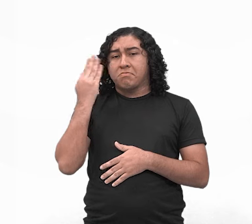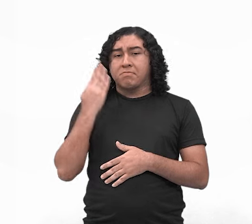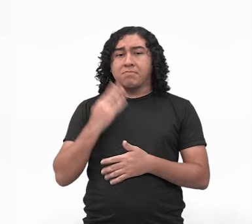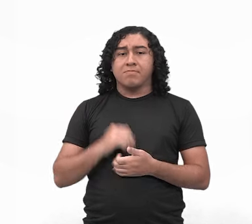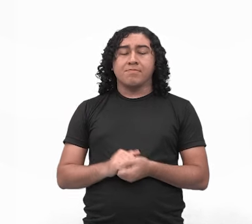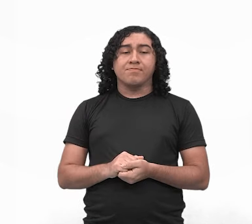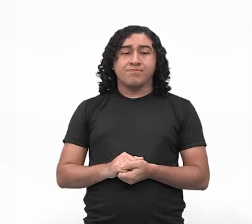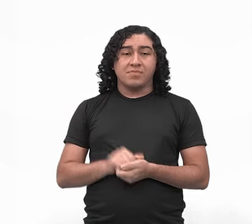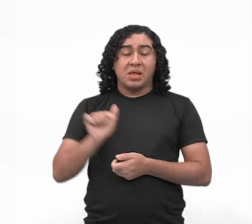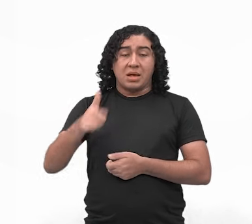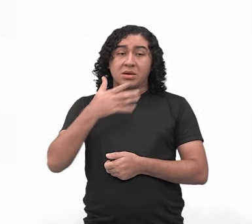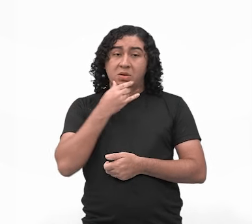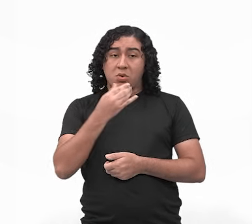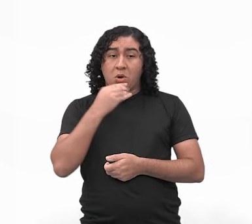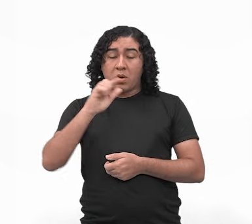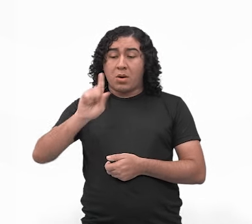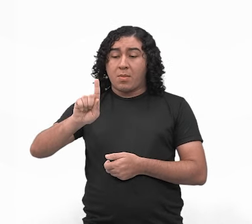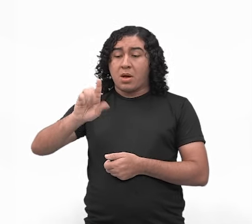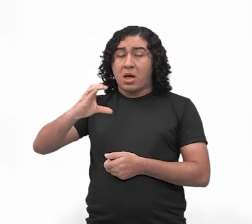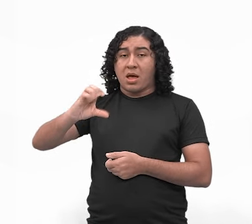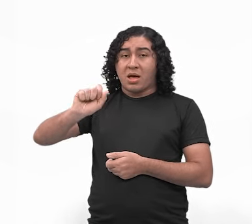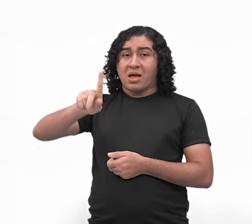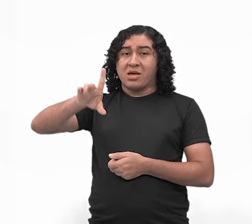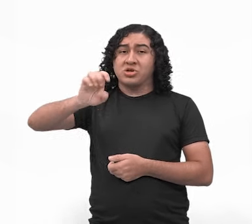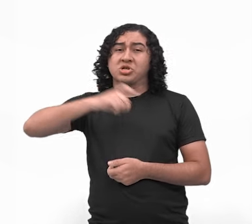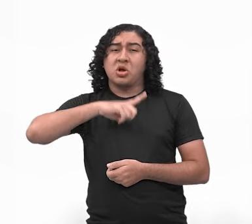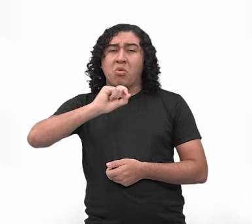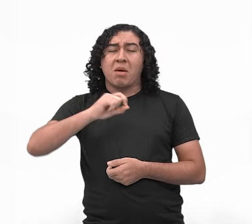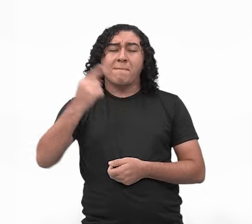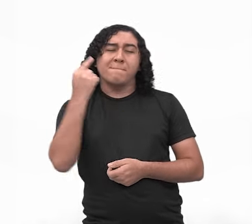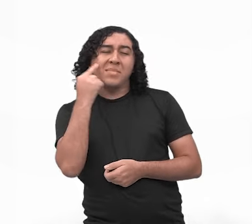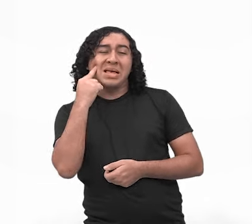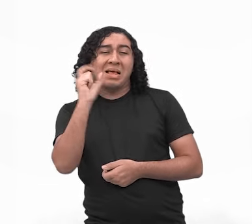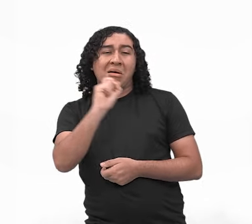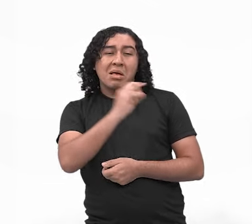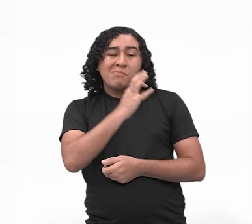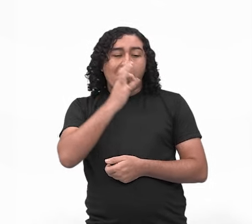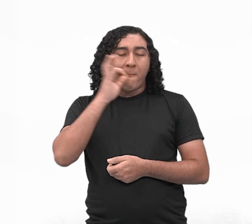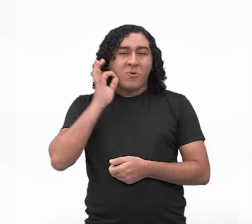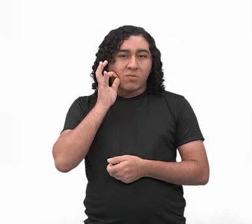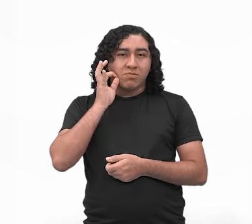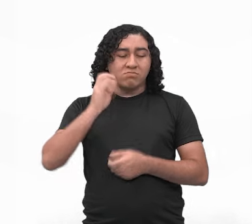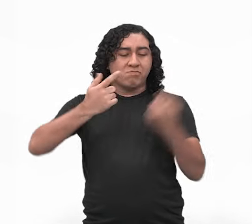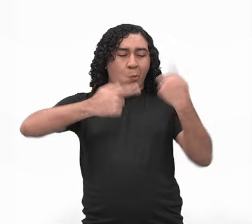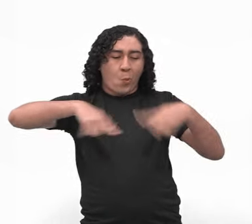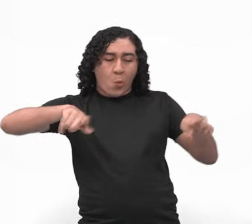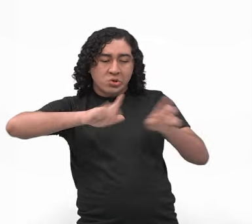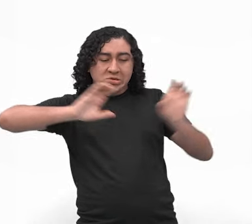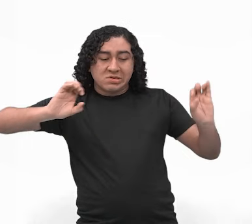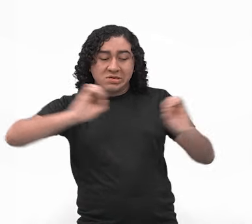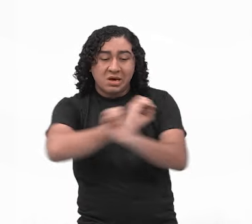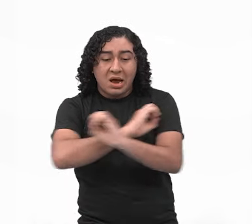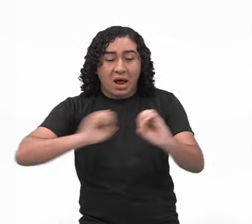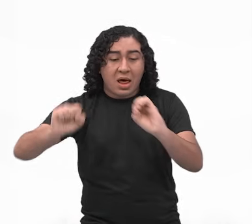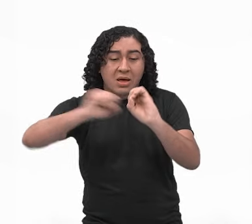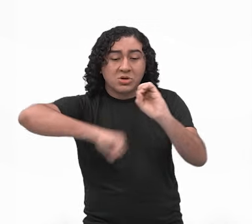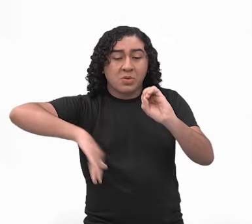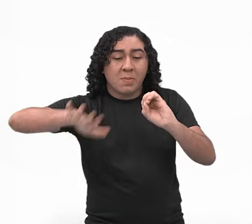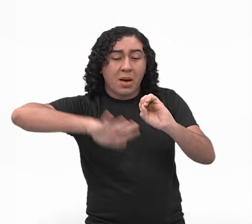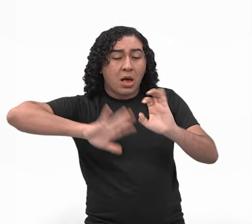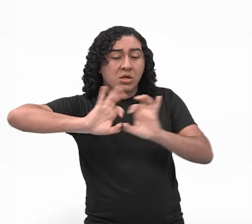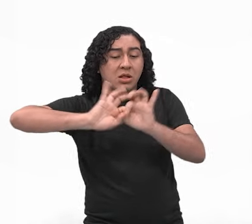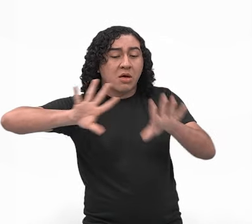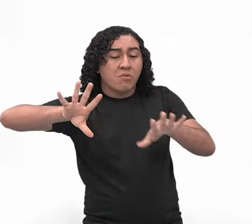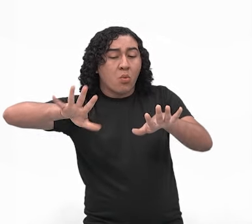John Cage, ele trabalhava com o silêncio. Ele dizia que o silêncio e o som que o ambiente